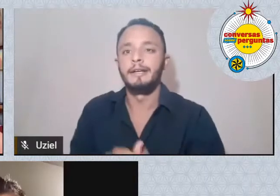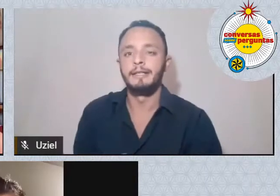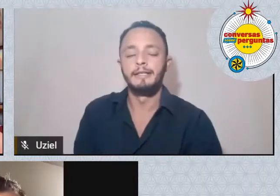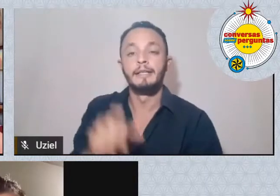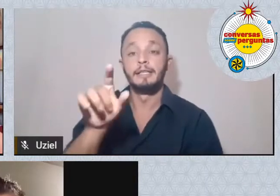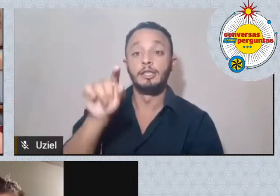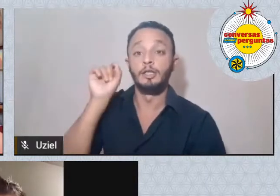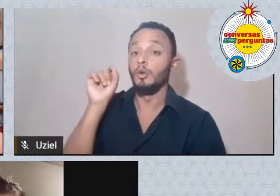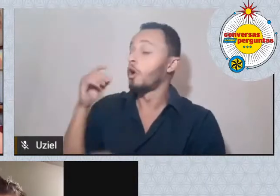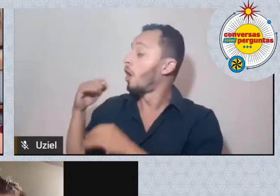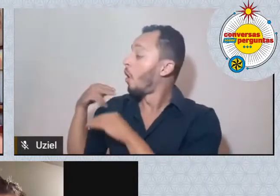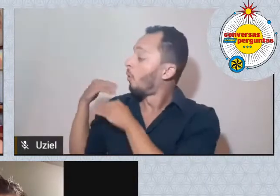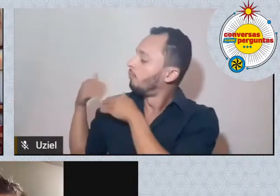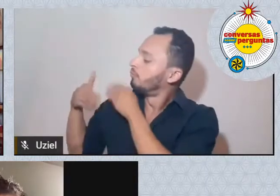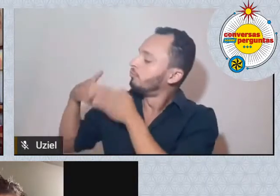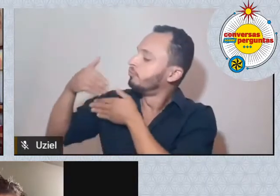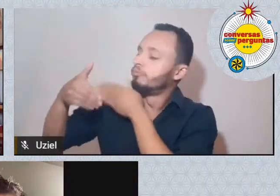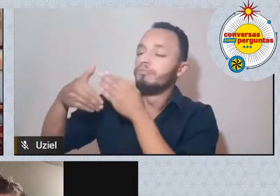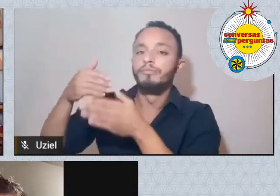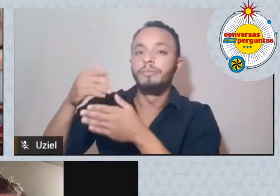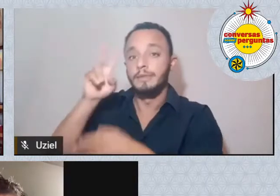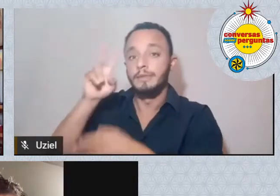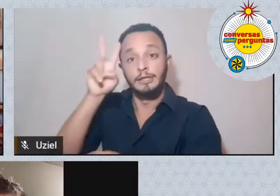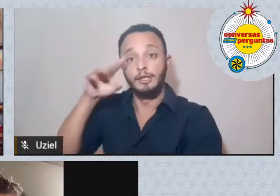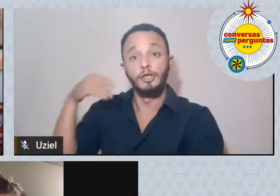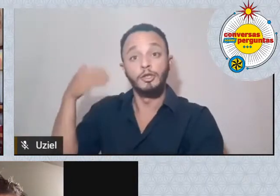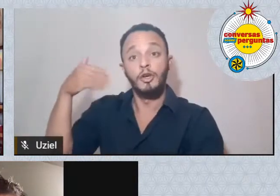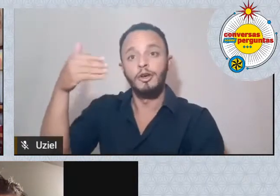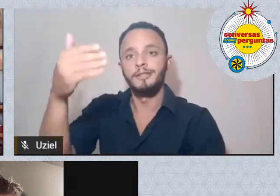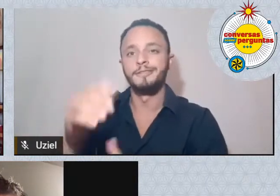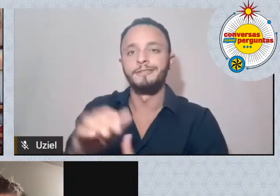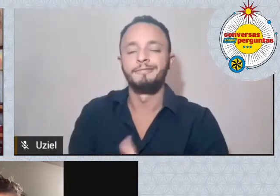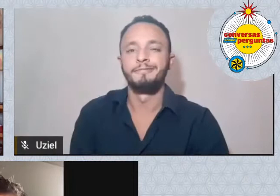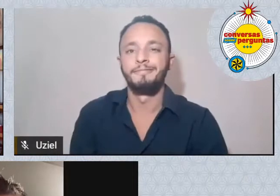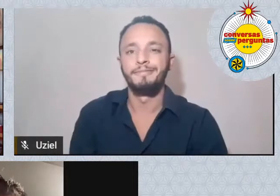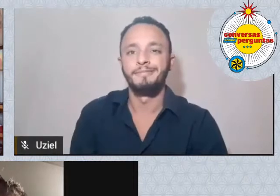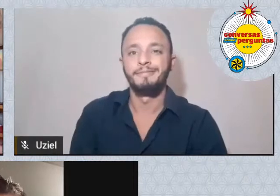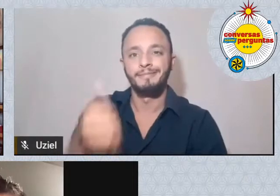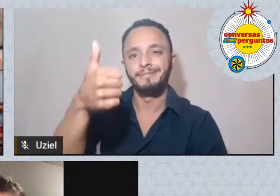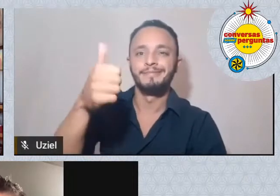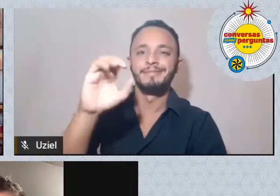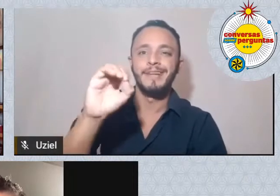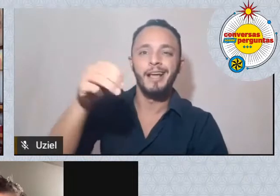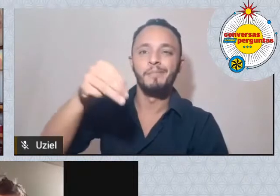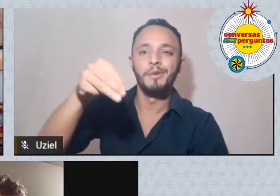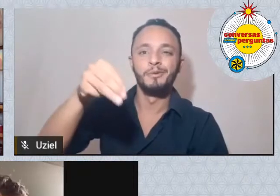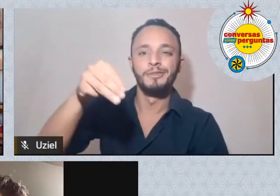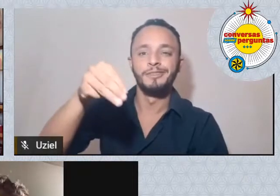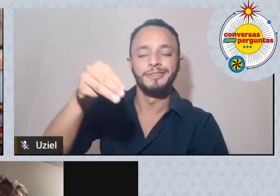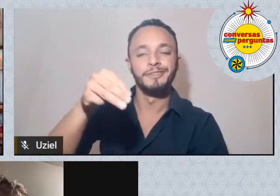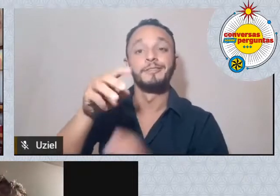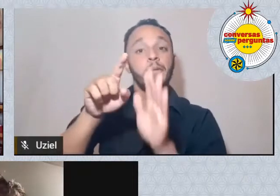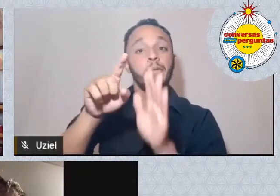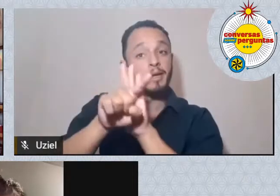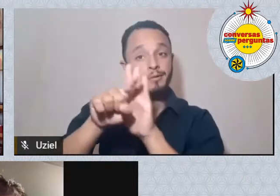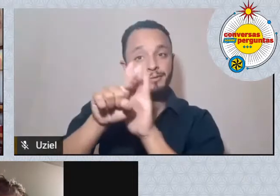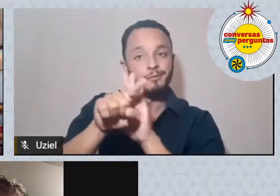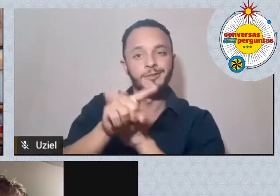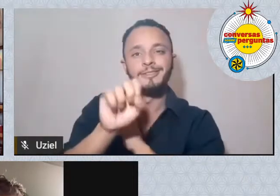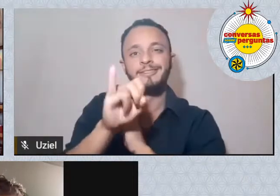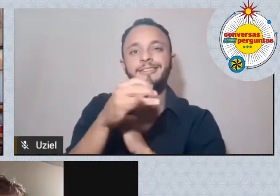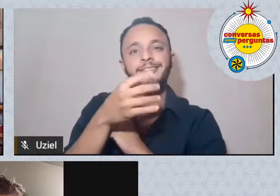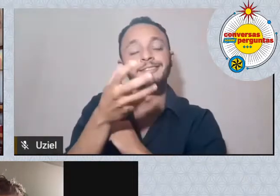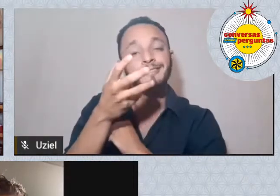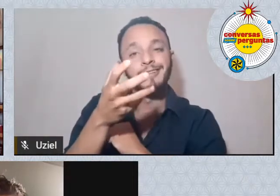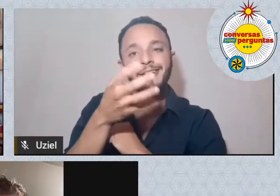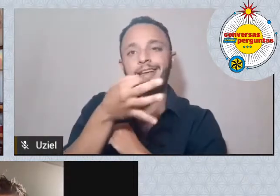que a gente vai contar? Bom, temos mais 10 minutos e algumas perguntas, mas para quem ainda quiser tentar participar, a gente só